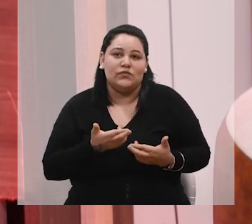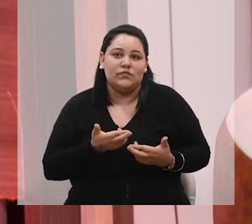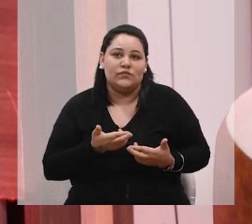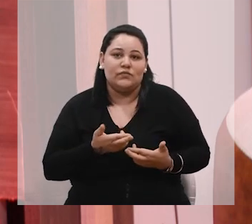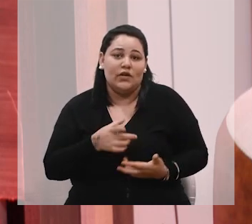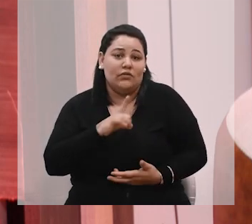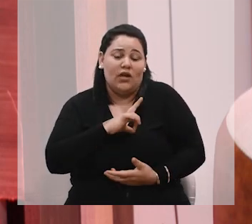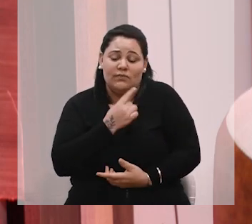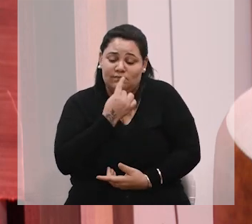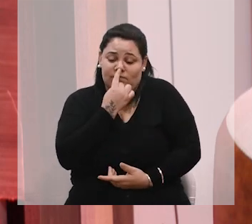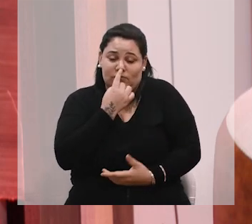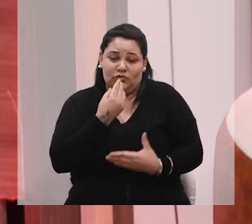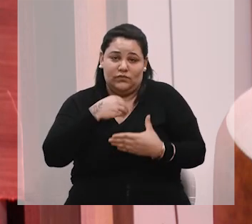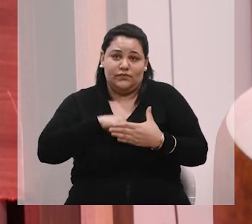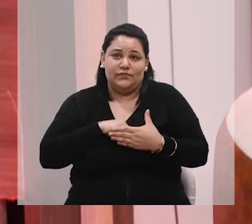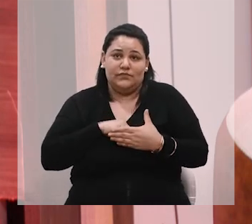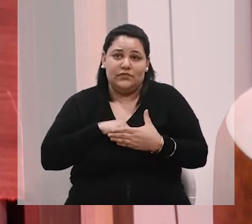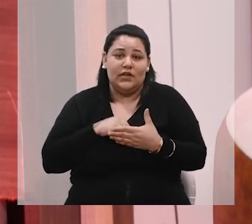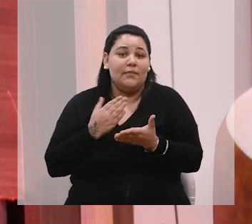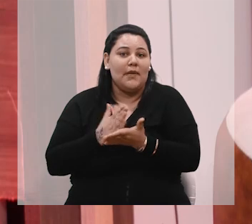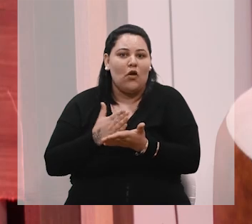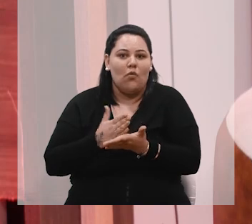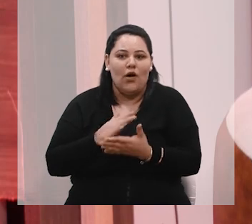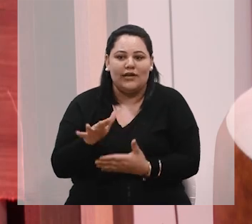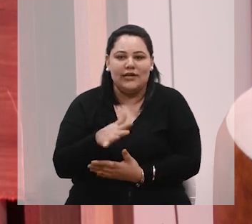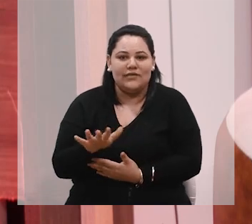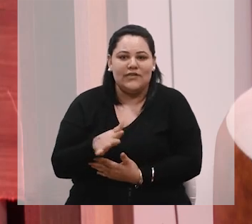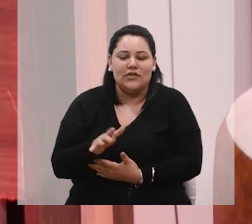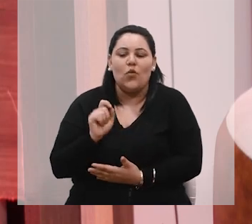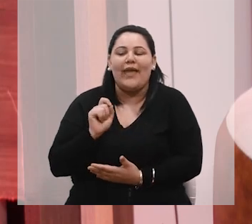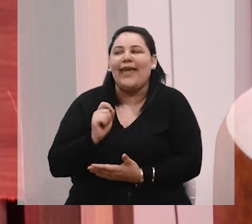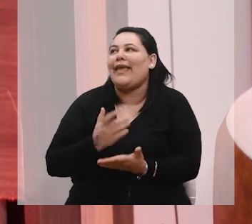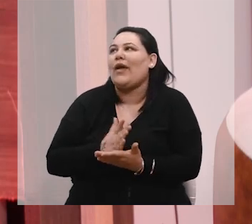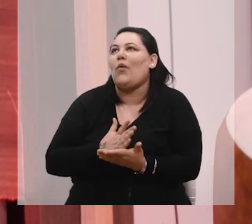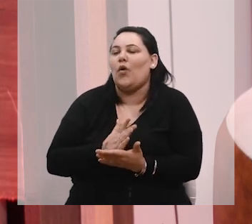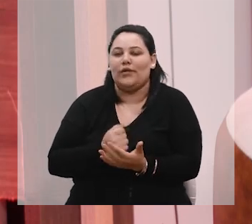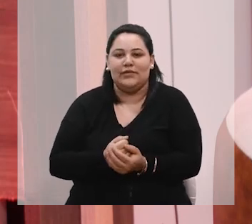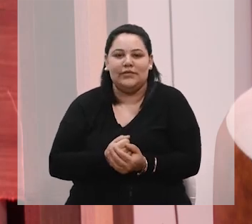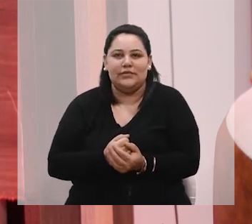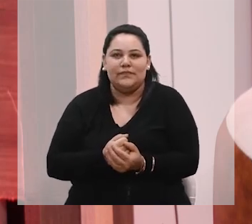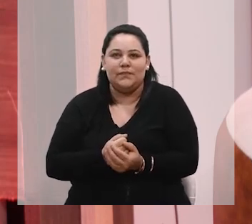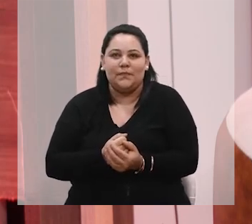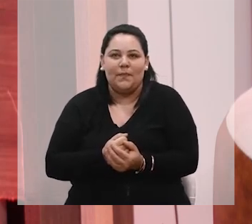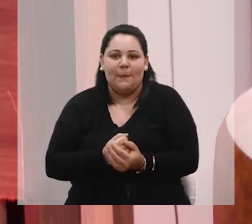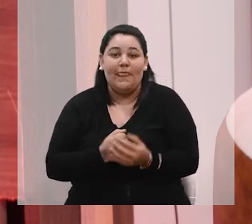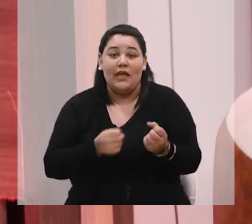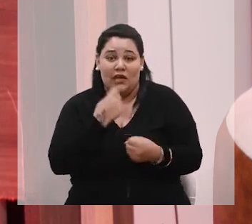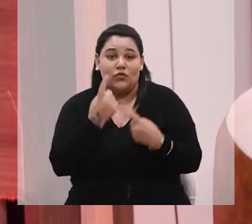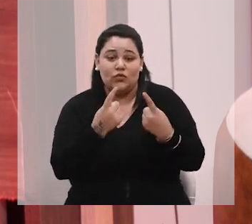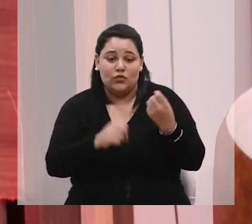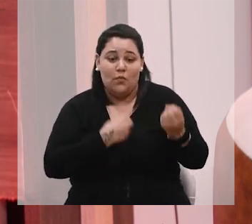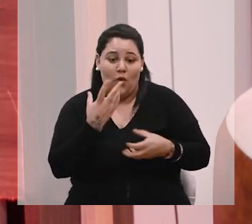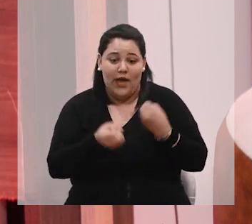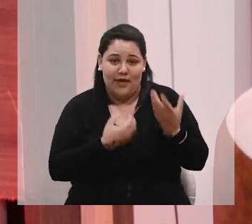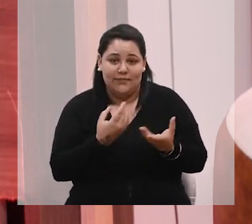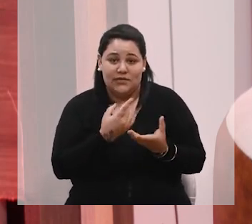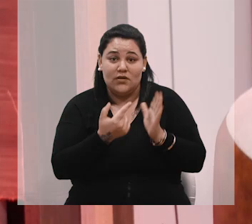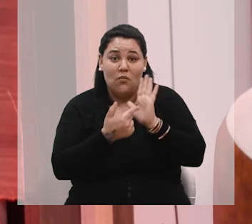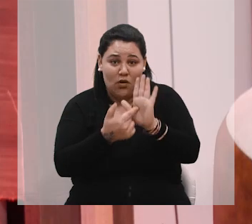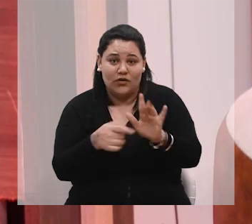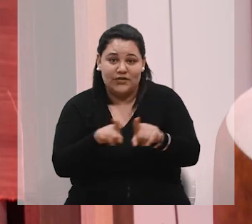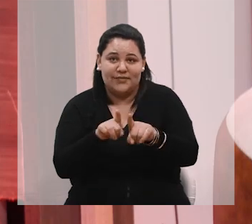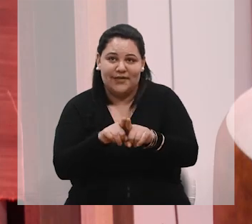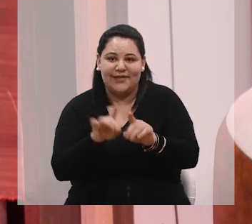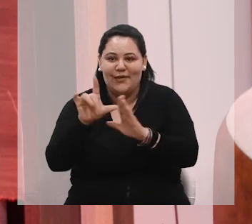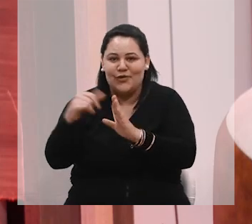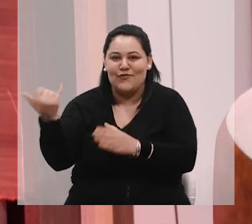que eu tenho muito íntima e me incomoda muitas vezes. O que me incomoda e que se apresenta, eu acho, em alguns poemas, depois tu me disse se tu